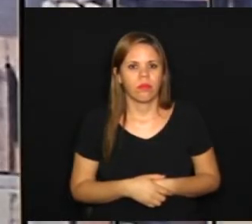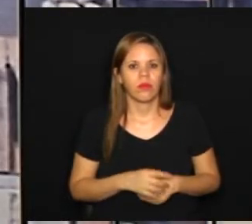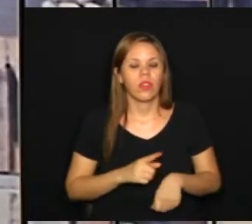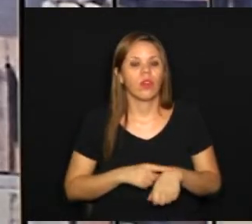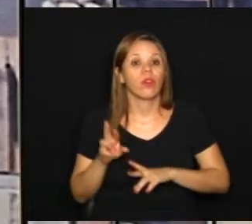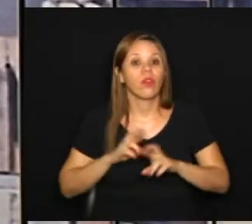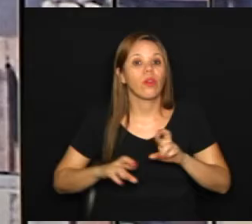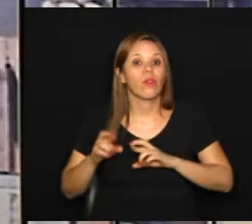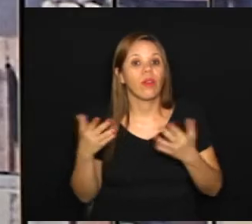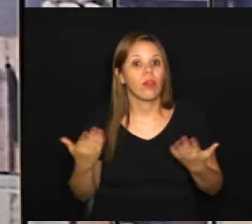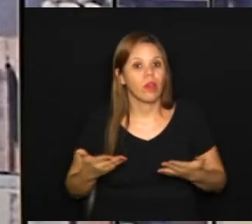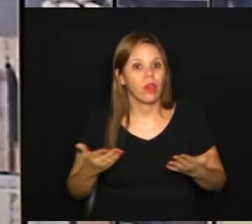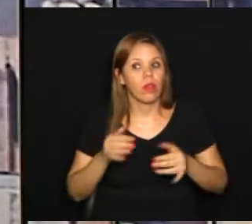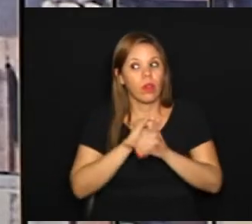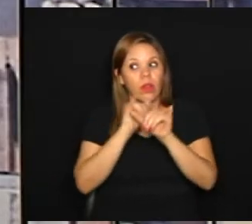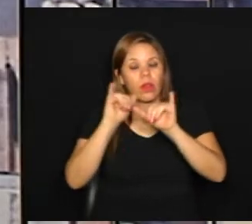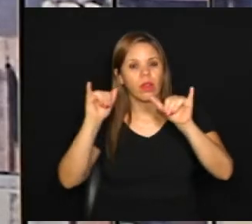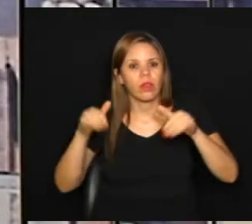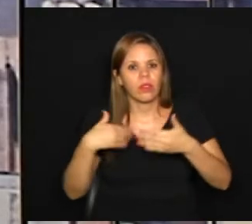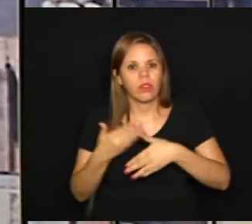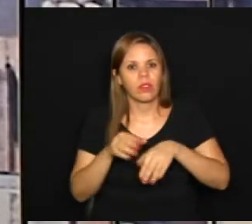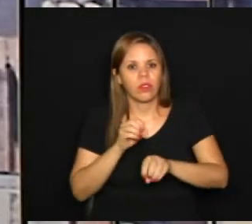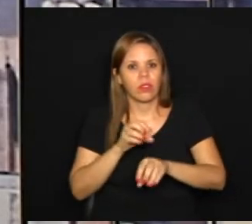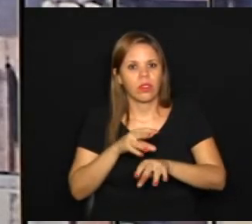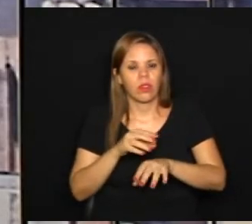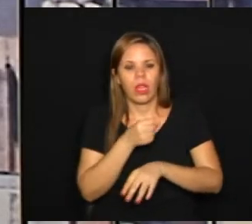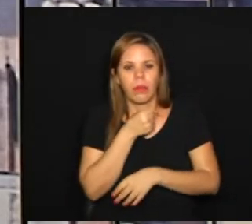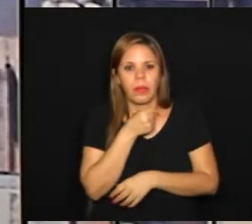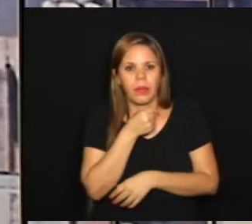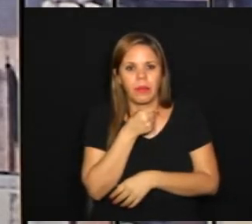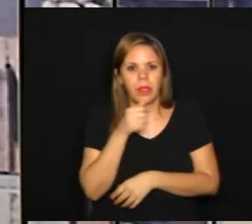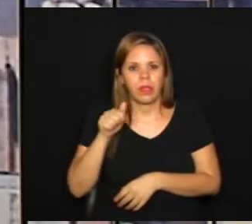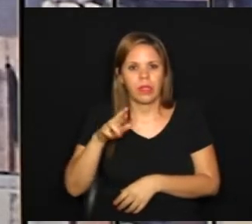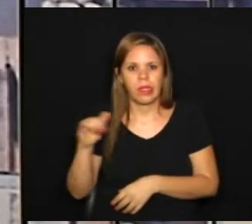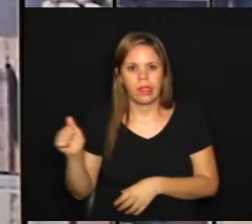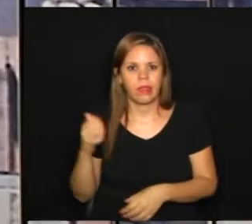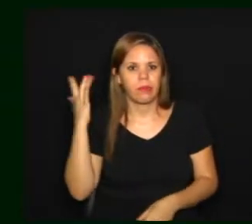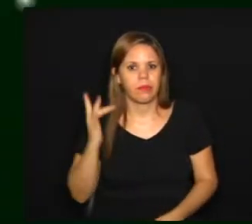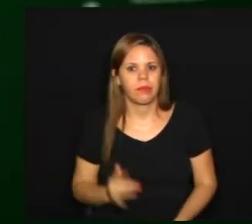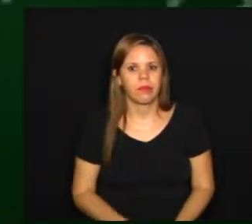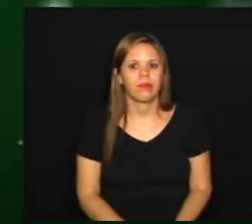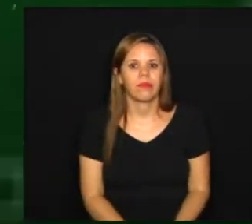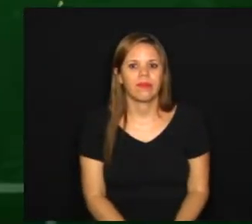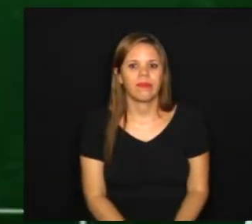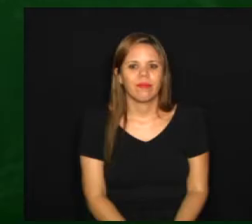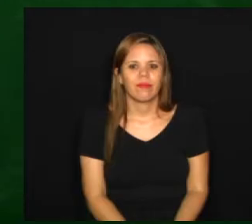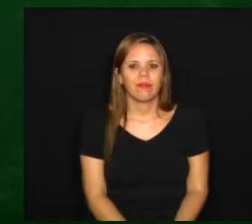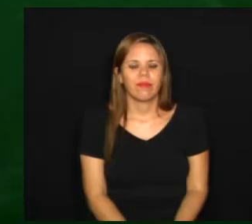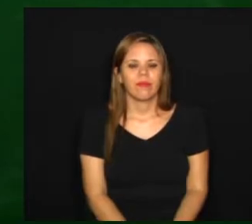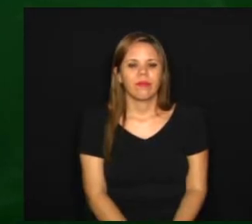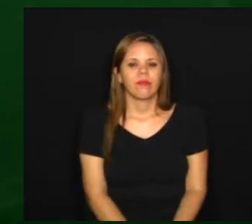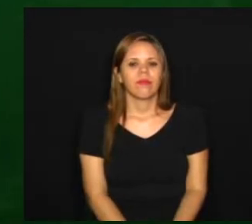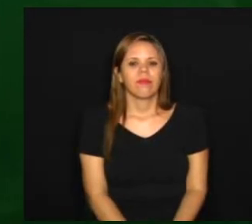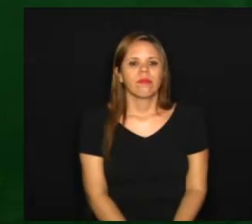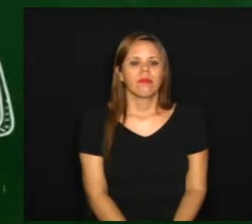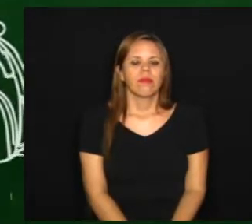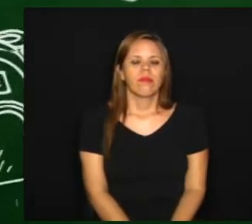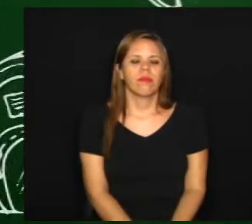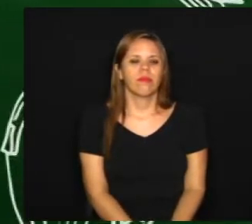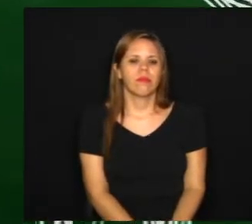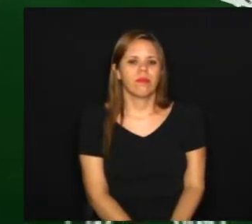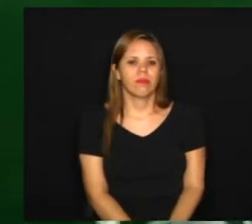controlado, lavando sempre bem as mãos. Tem alguma dúvida? Site do Ministério da Saúde tem todas as